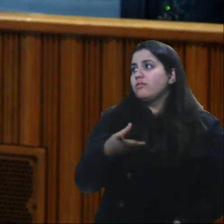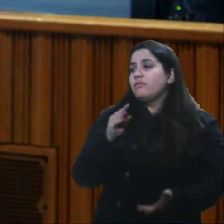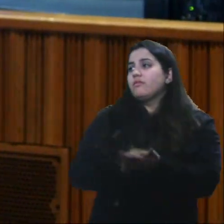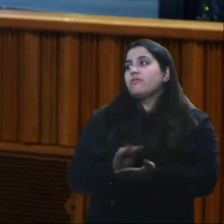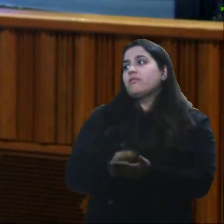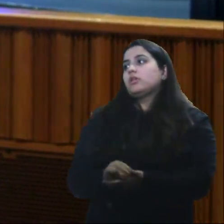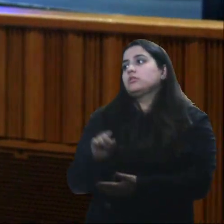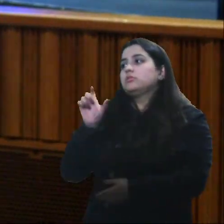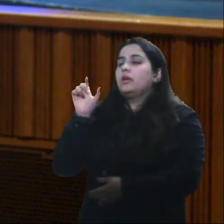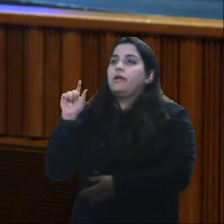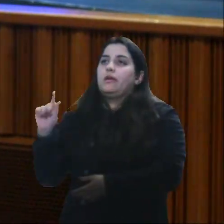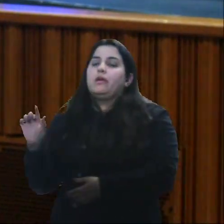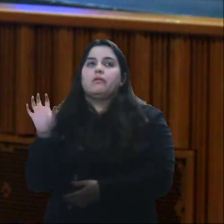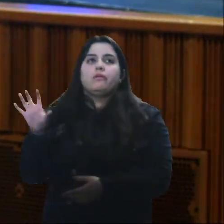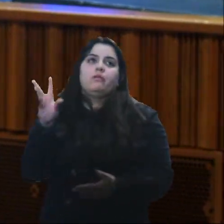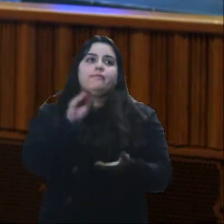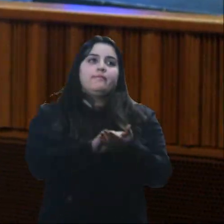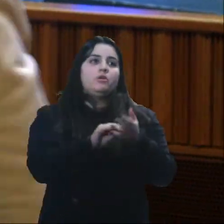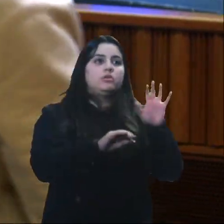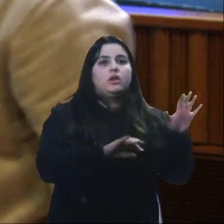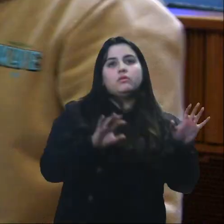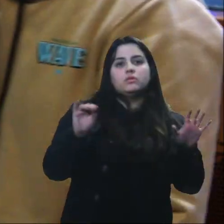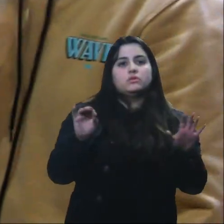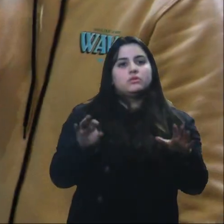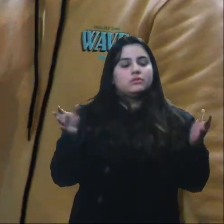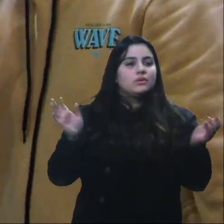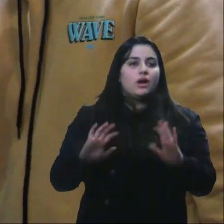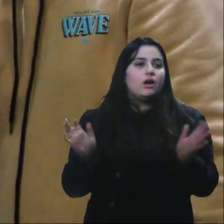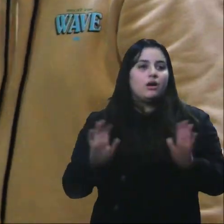falta aquilo se cumprir, falta aquilo. Ei,